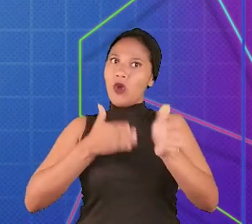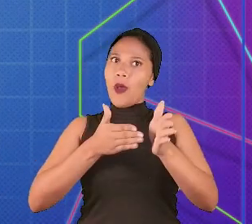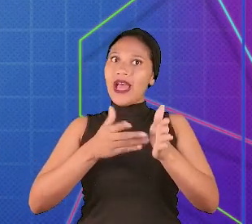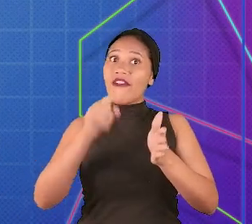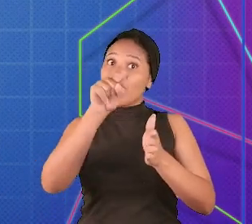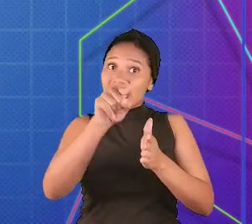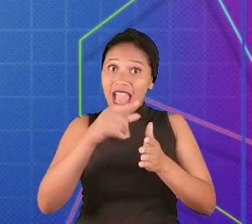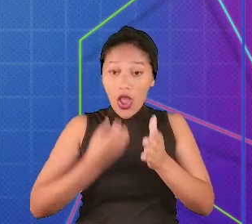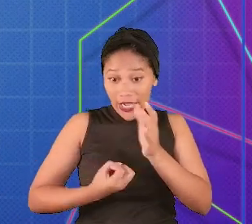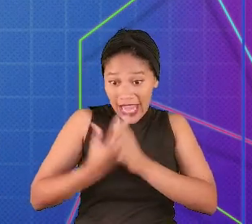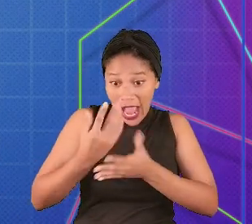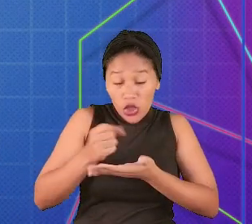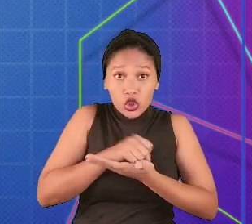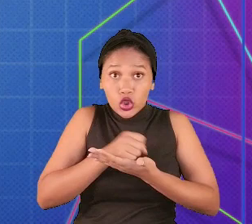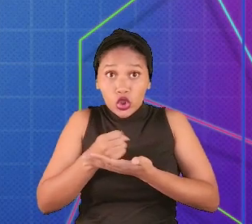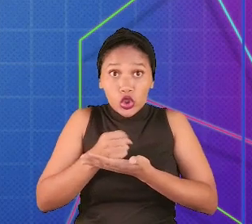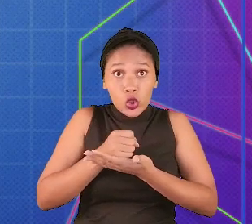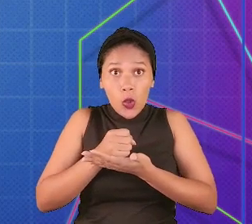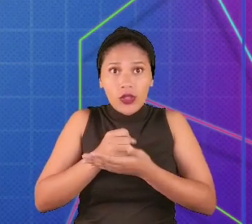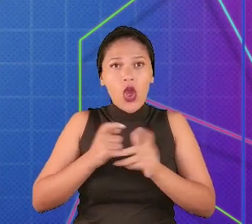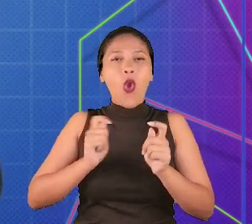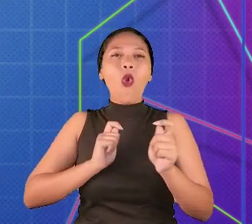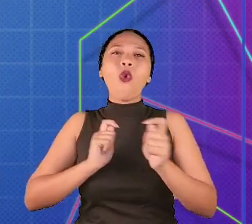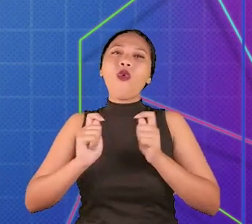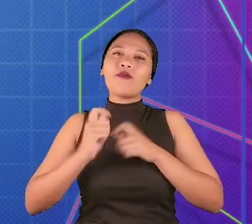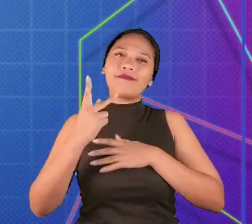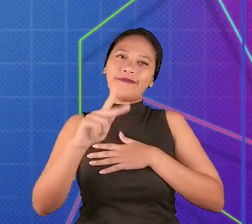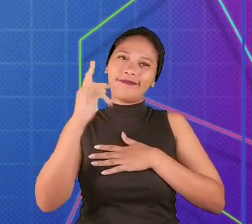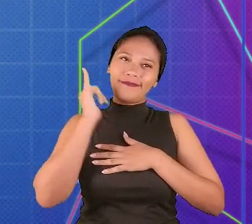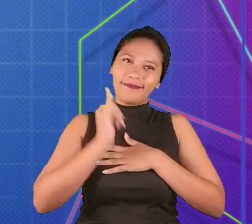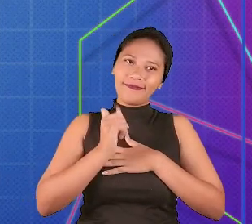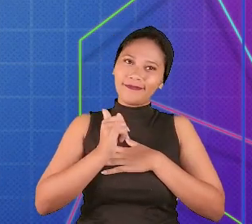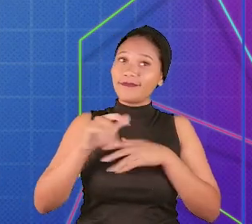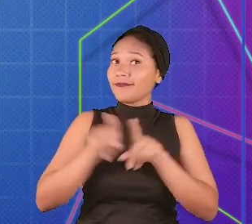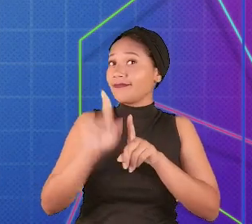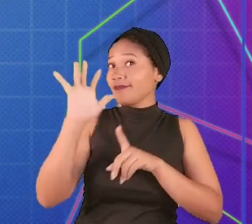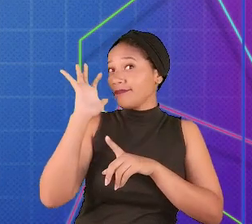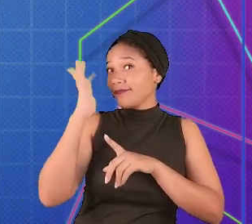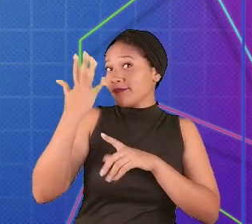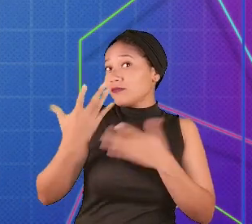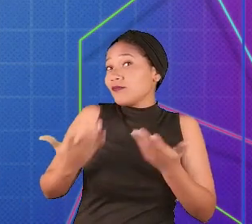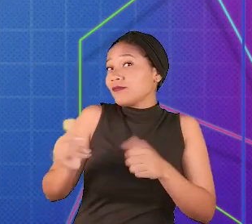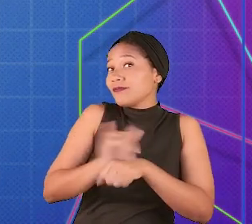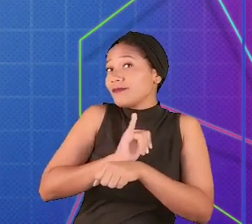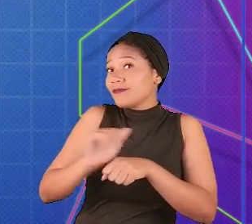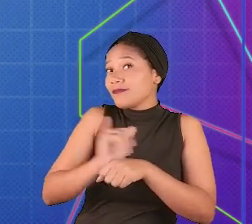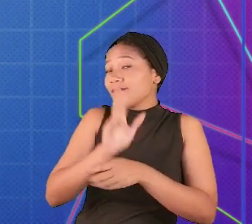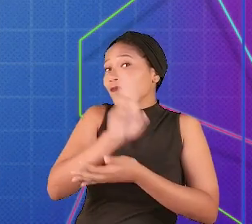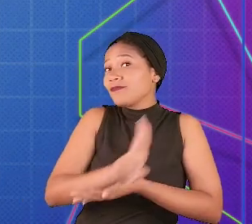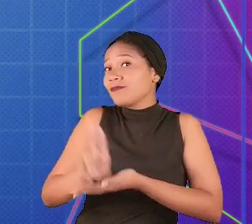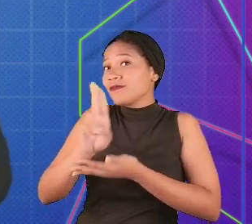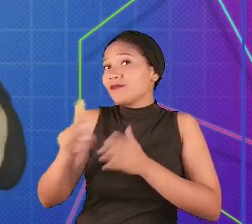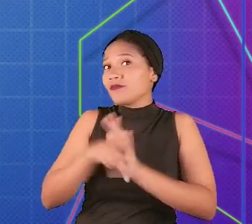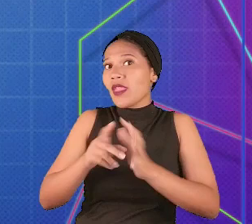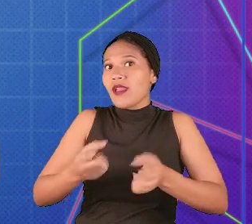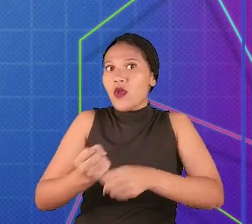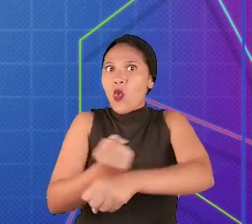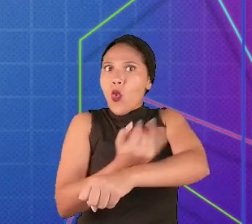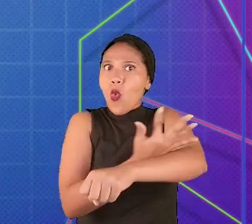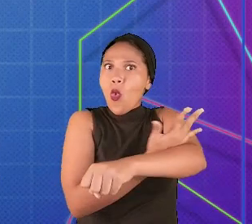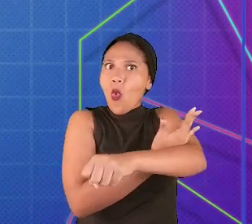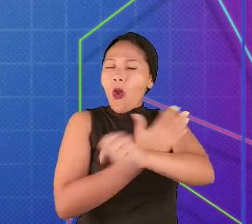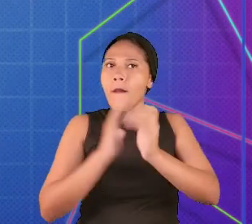para que você, enquanto criador, possa ter controle sobre a sua narrativa para decidir quais ferramentas irá utilizar para gerar